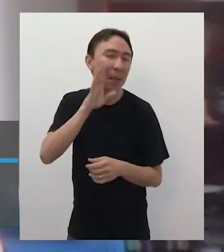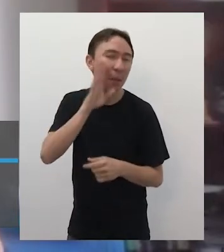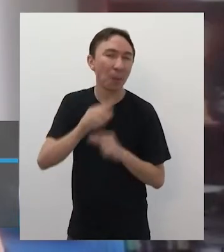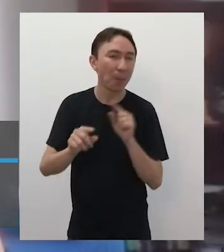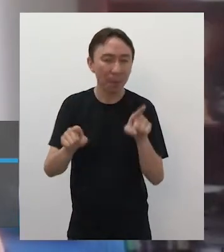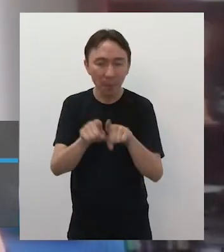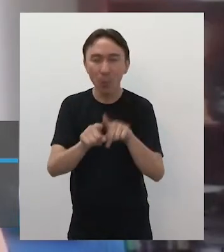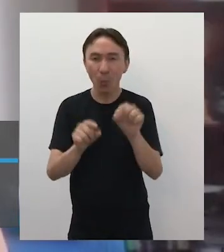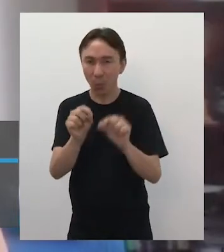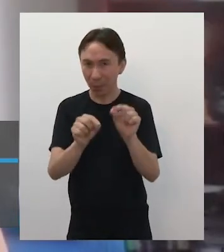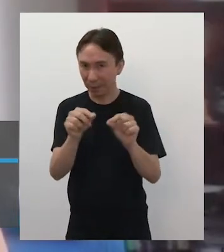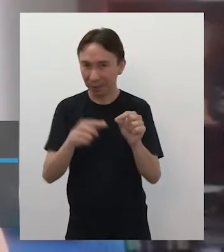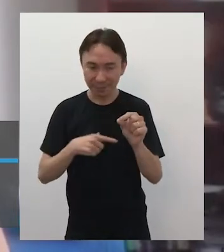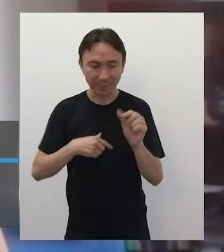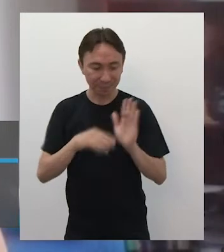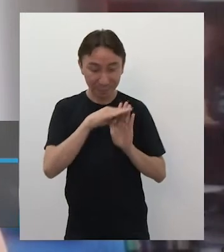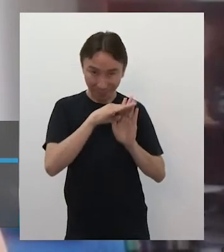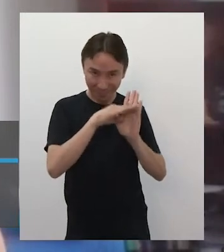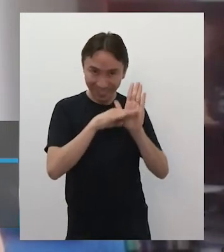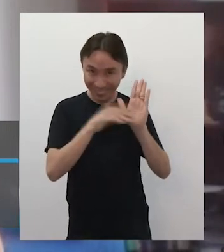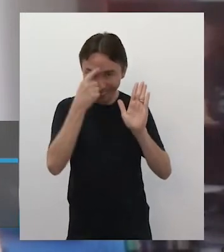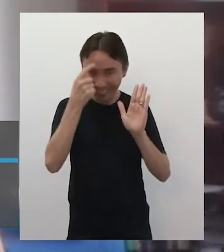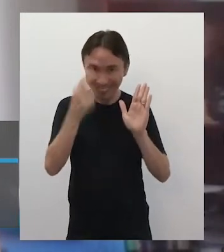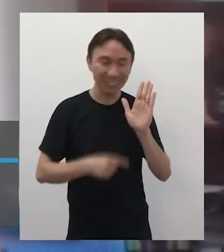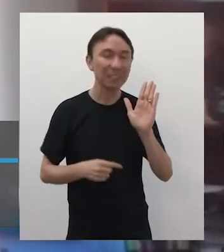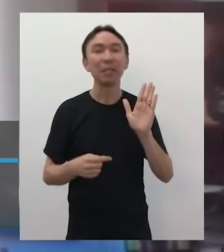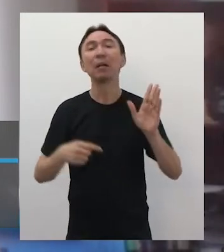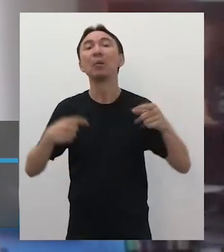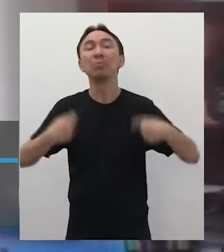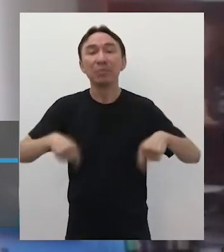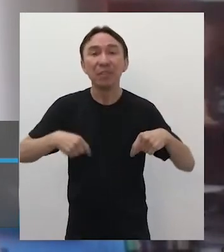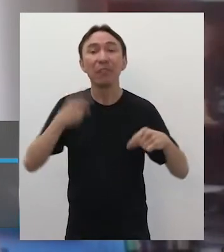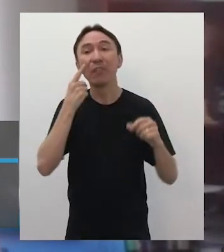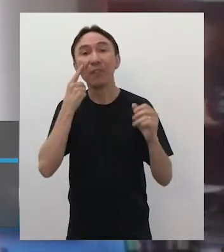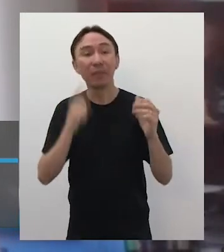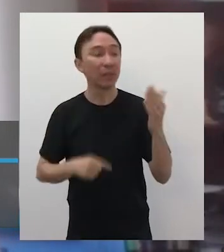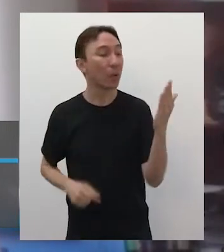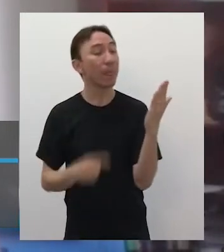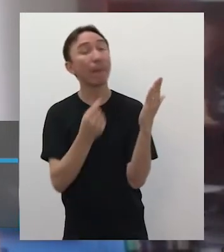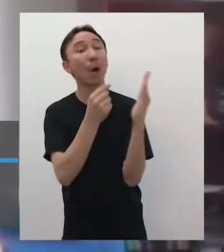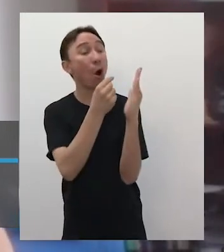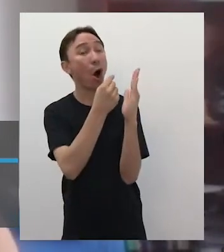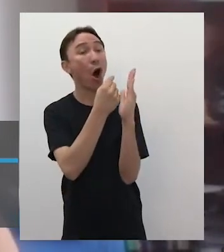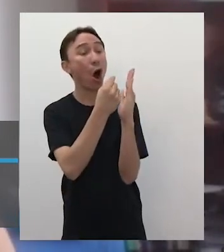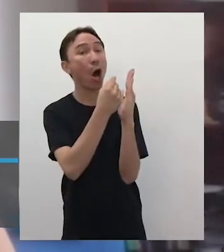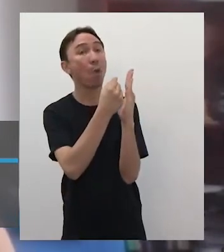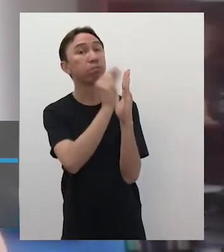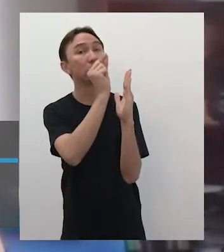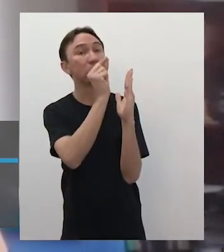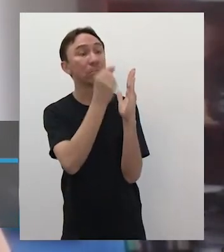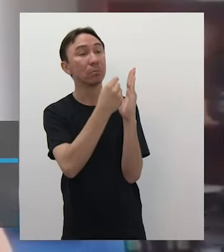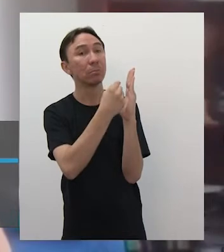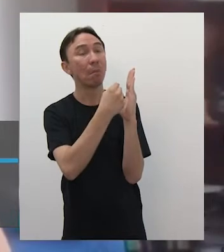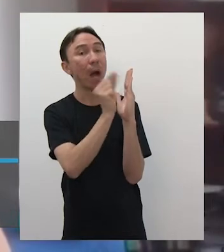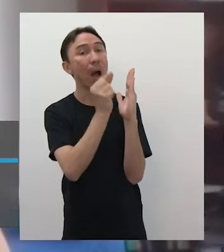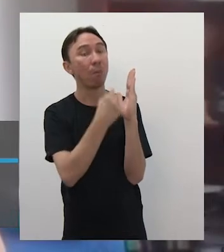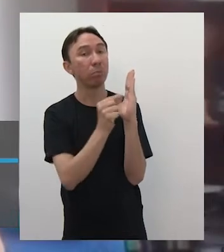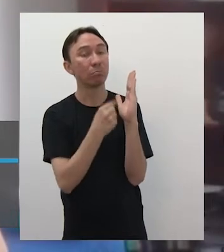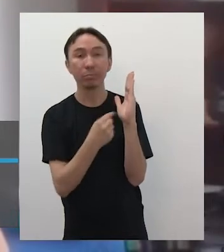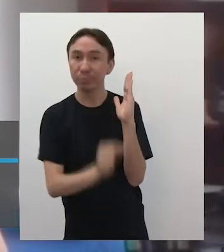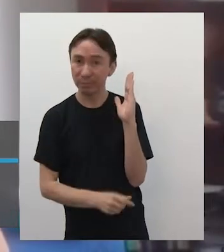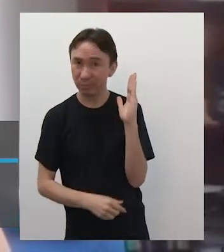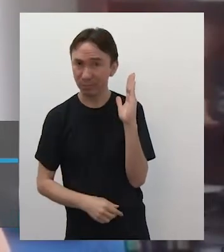como uma cobrança, né? Uma coisa que acaba ficando negativa ali. Ela tem que servir muito mais